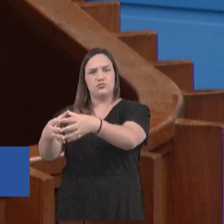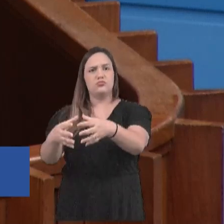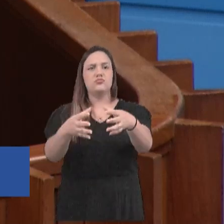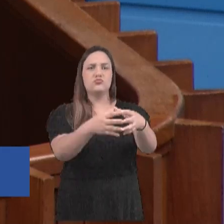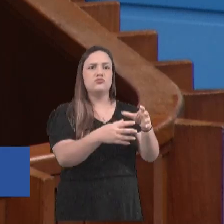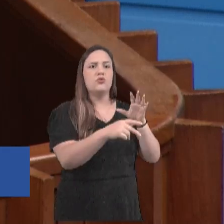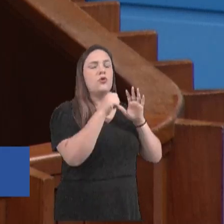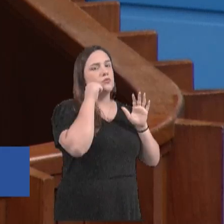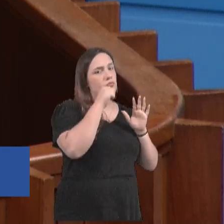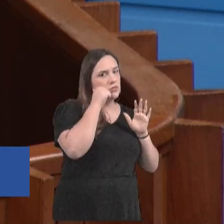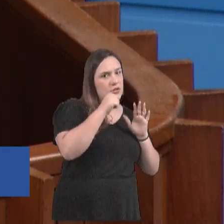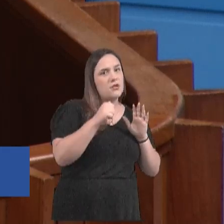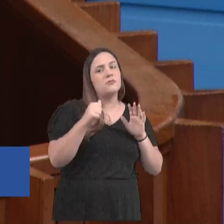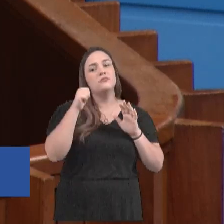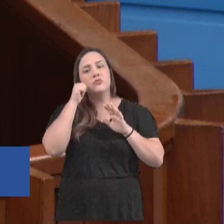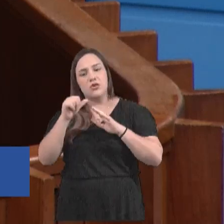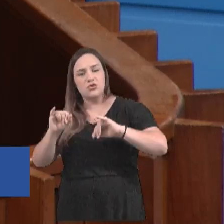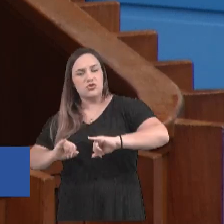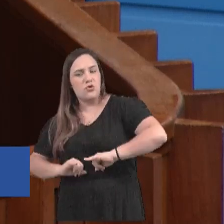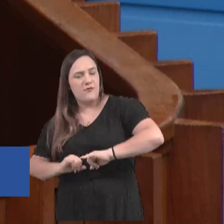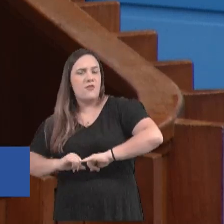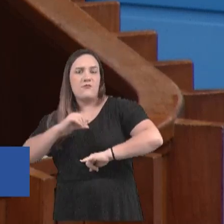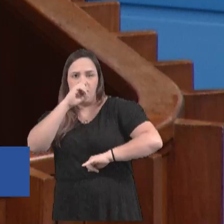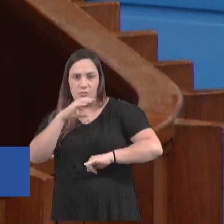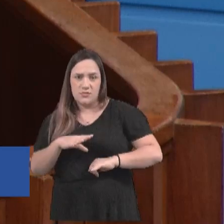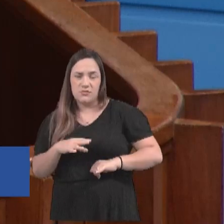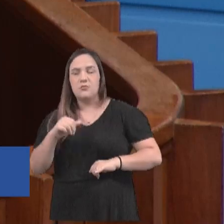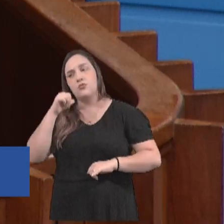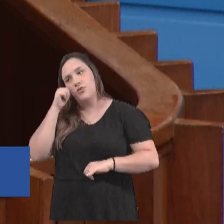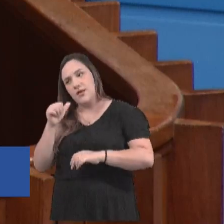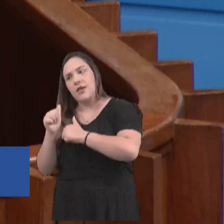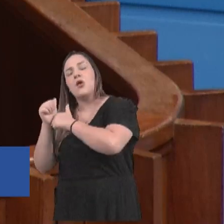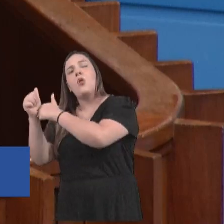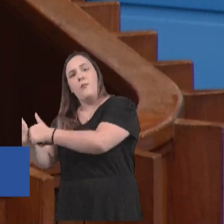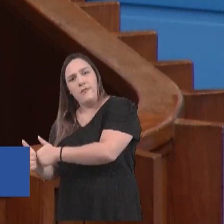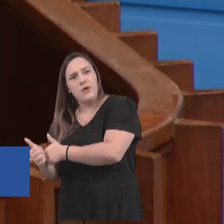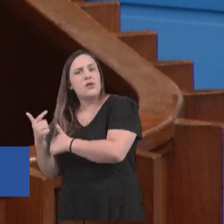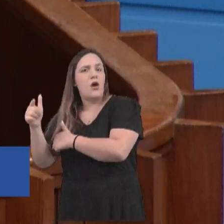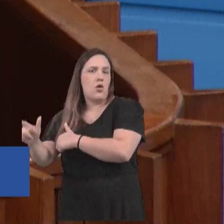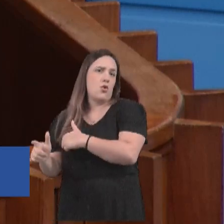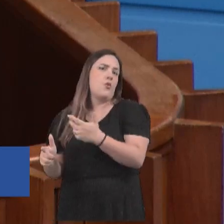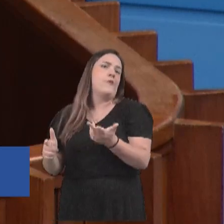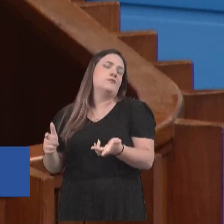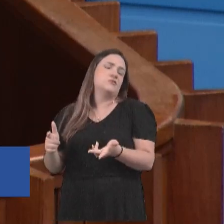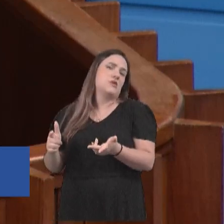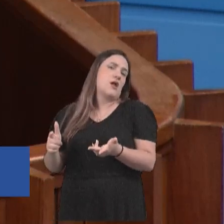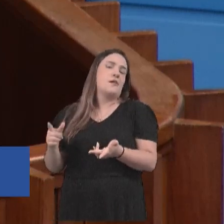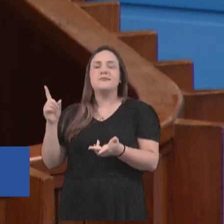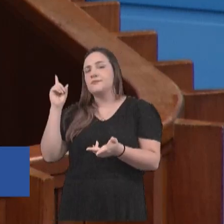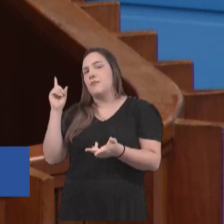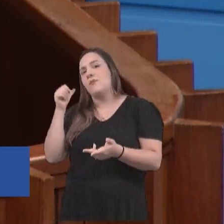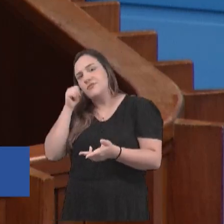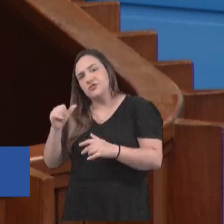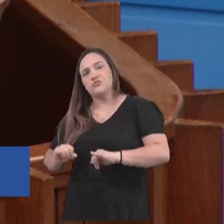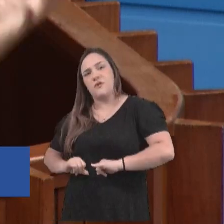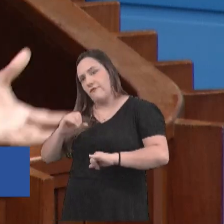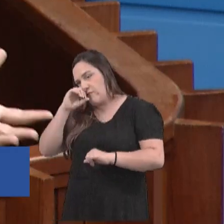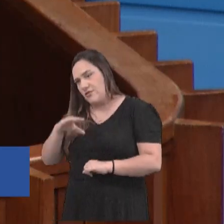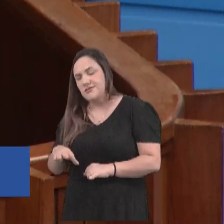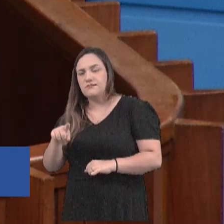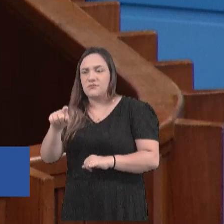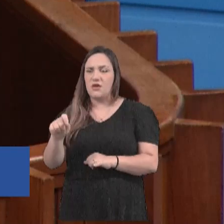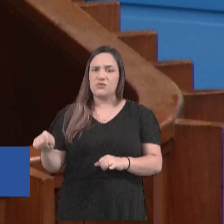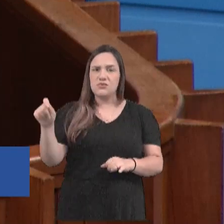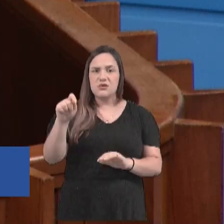com acompanhamento com pessoas que acompanham outras vítimas, mães de vítimas, né? A associação que